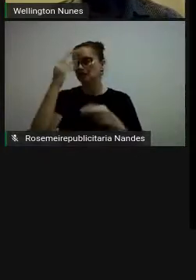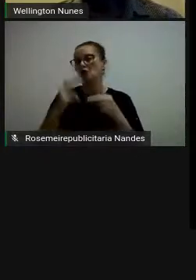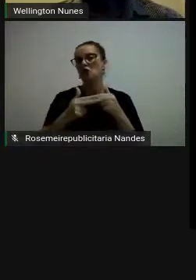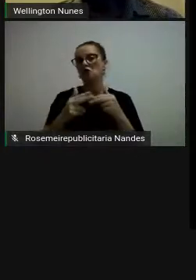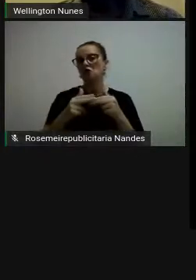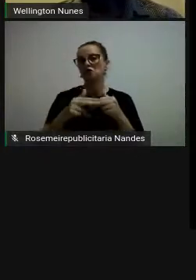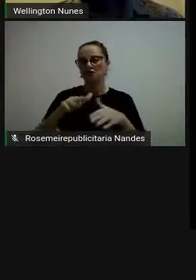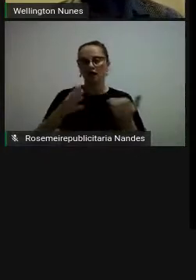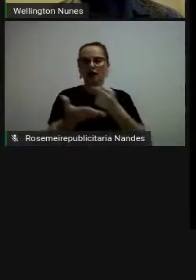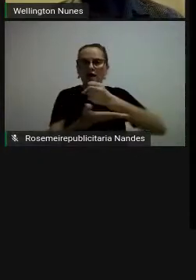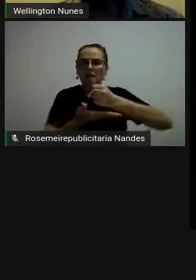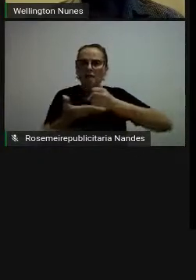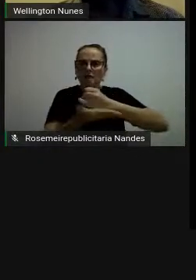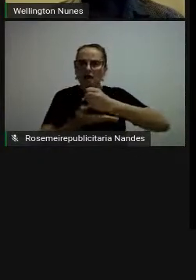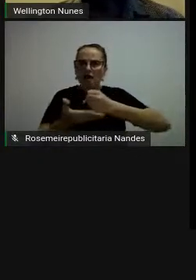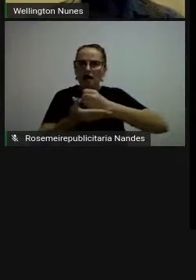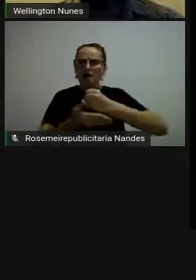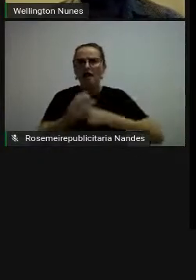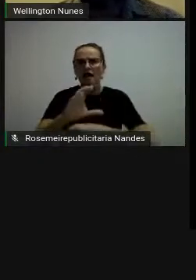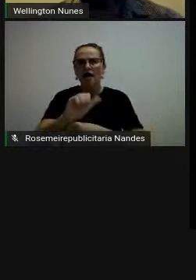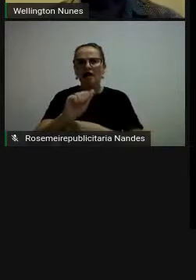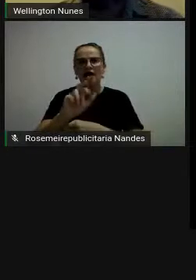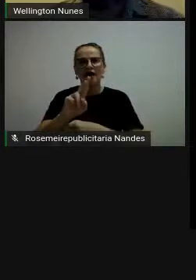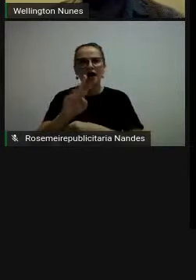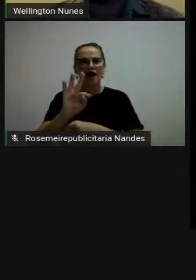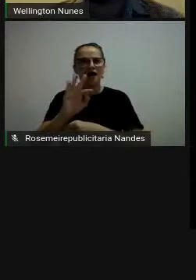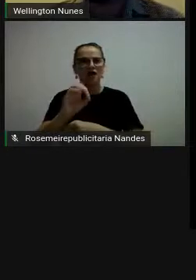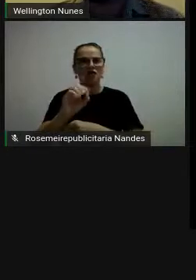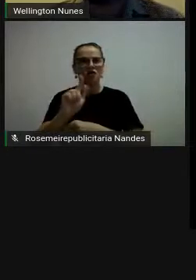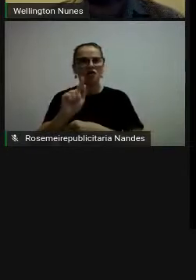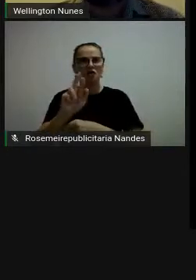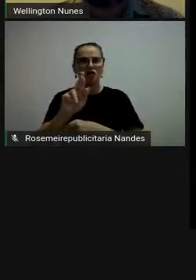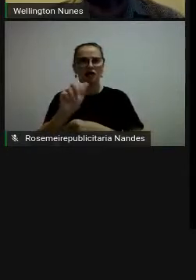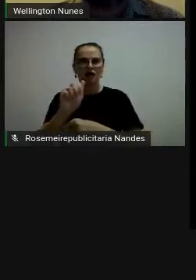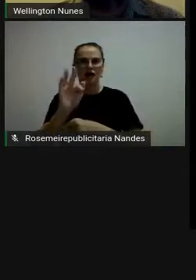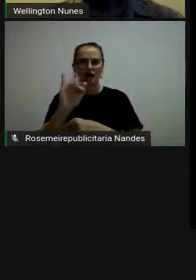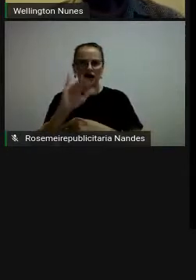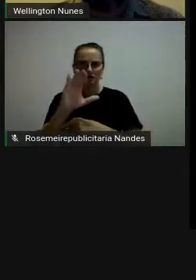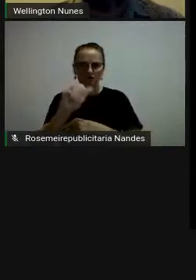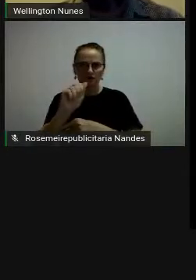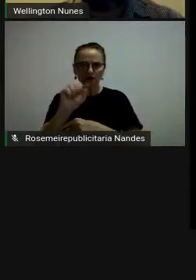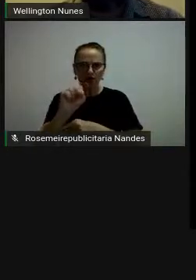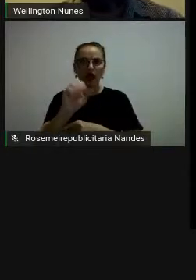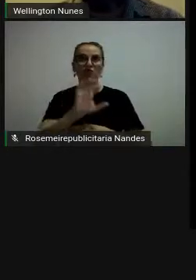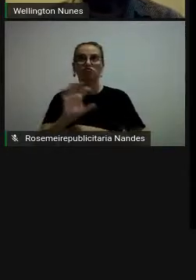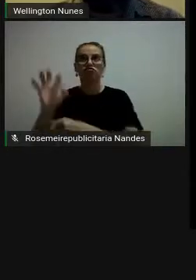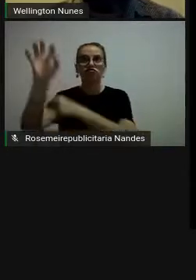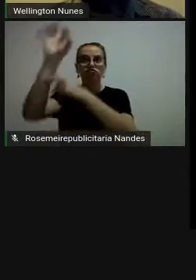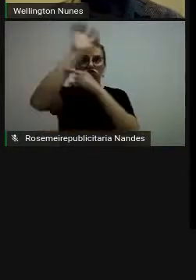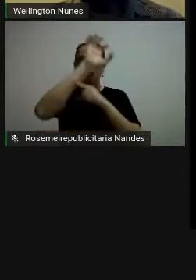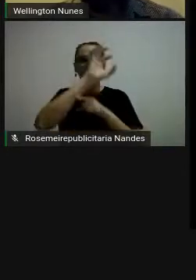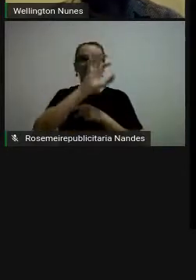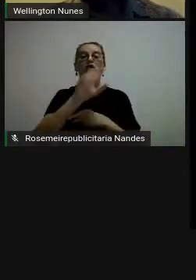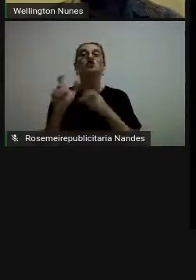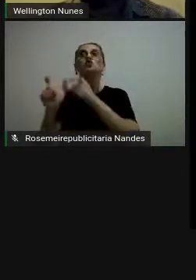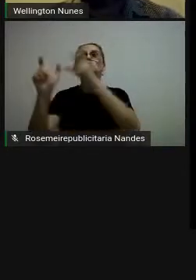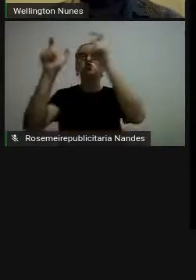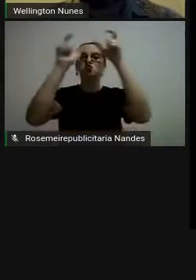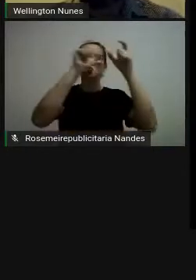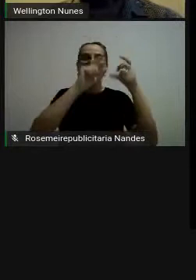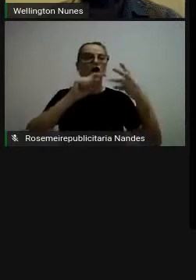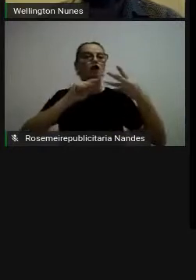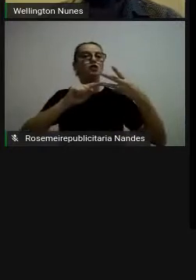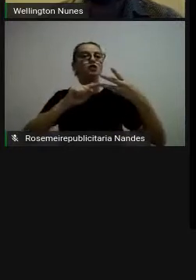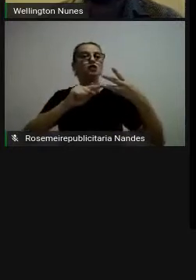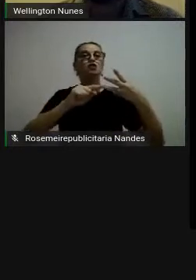ruas, os poços artesianos e as condições ambientais desses poços, e as mortes ou eventos